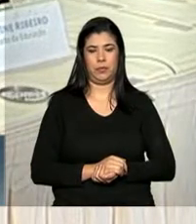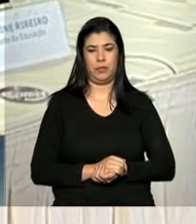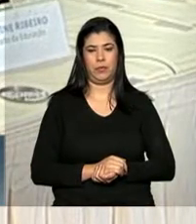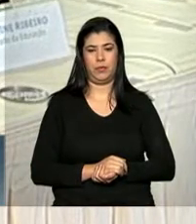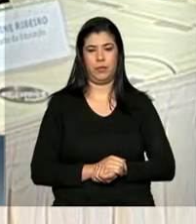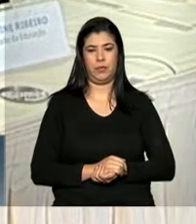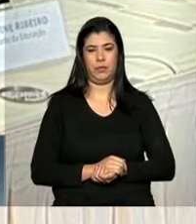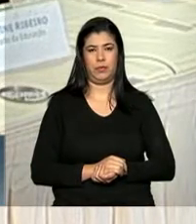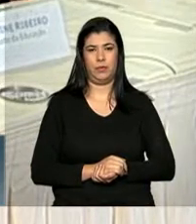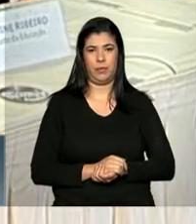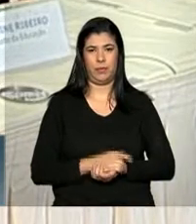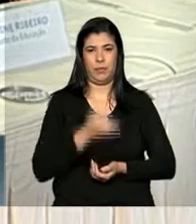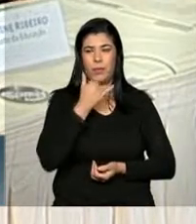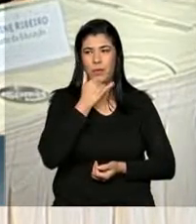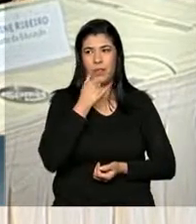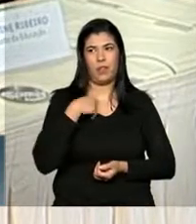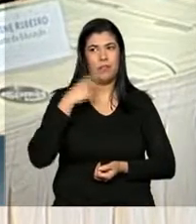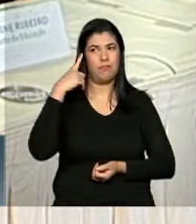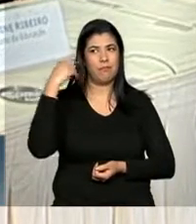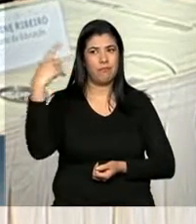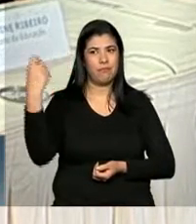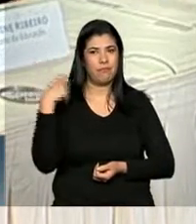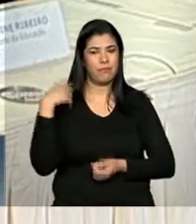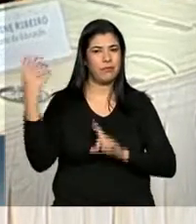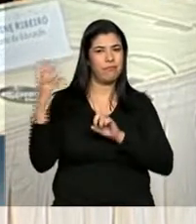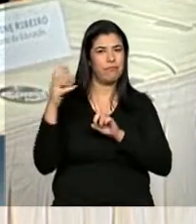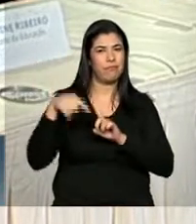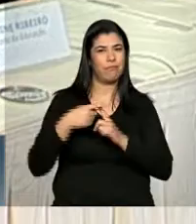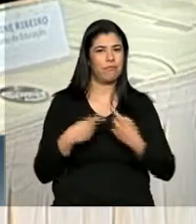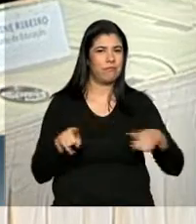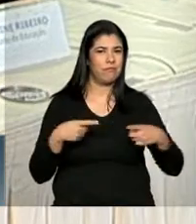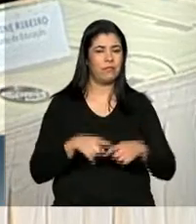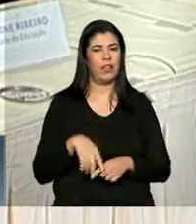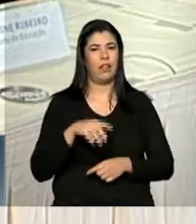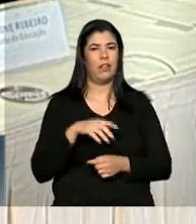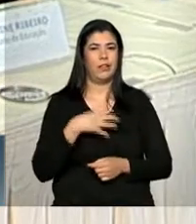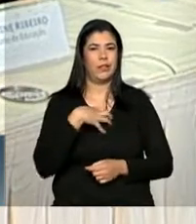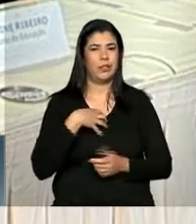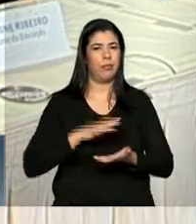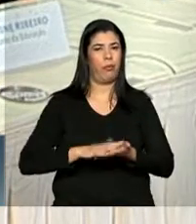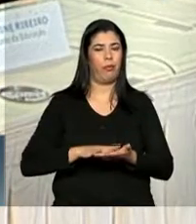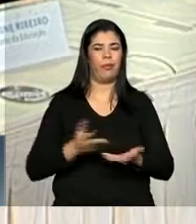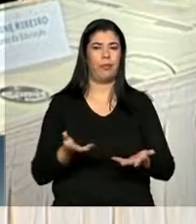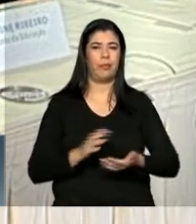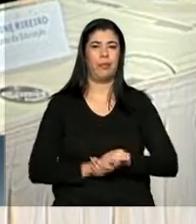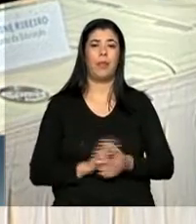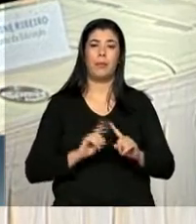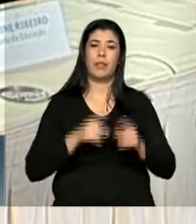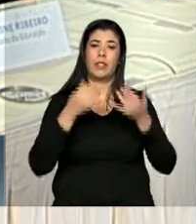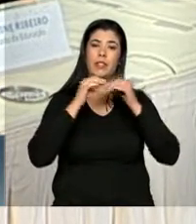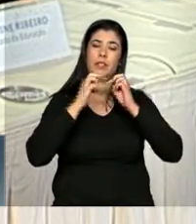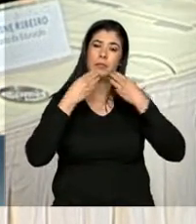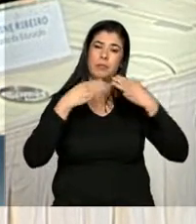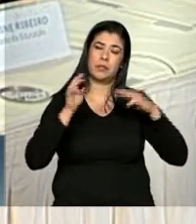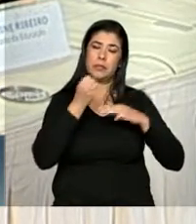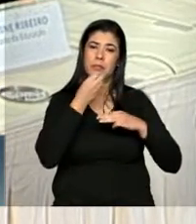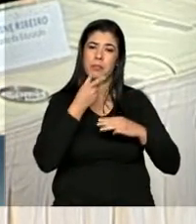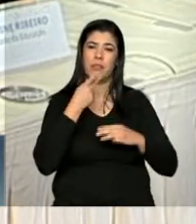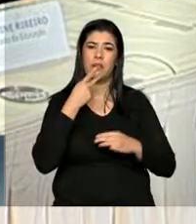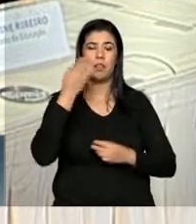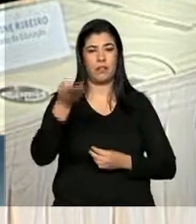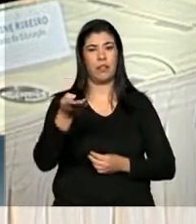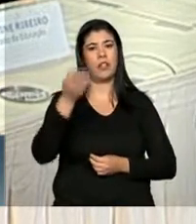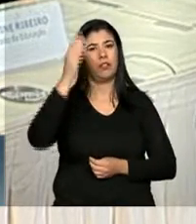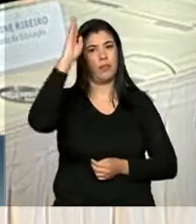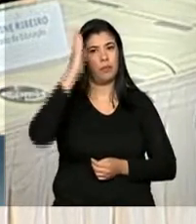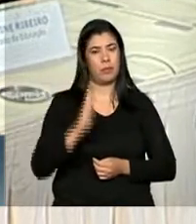no ritmo do samba. Não, é que... Mas o ministro, com essa mensagem de bom humor, dizendo que